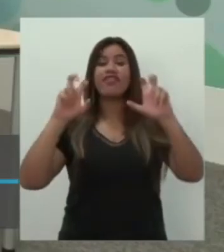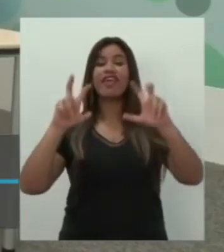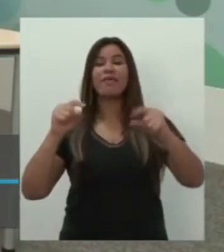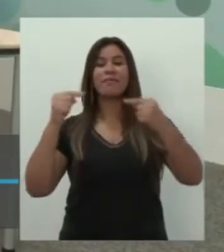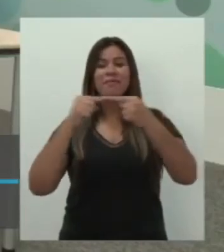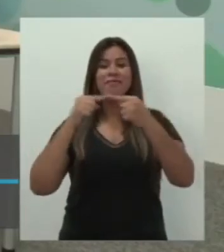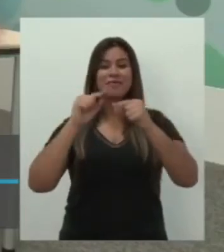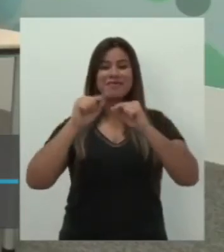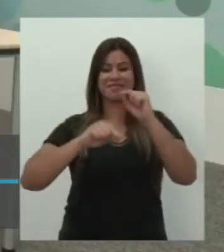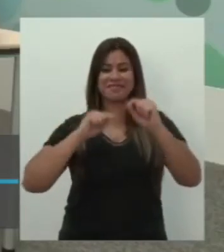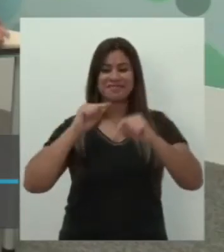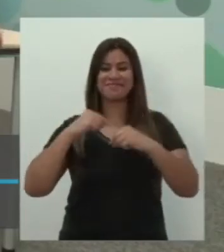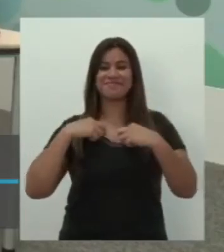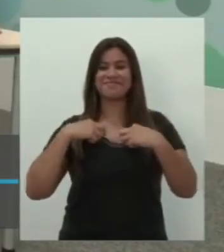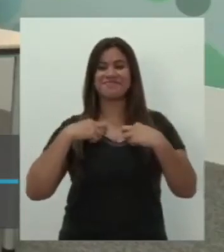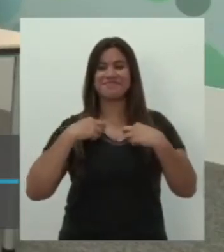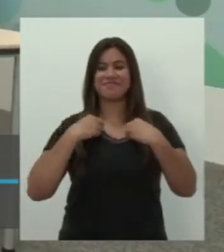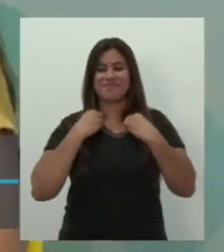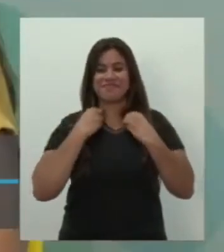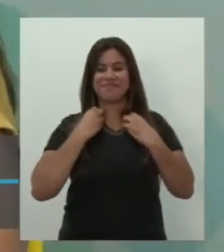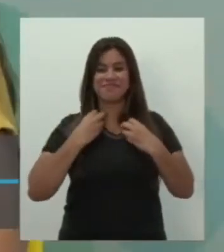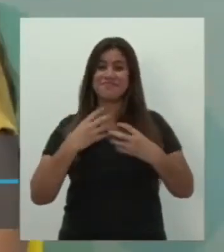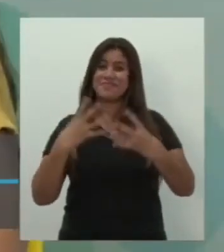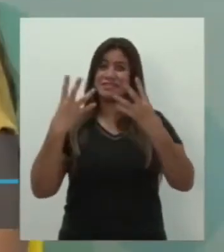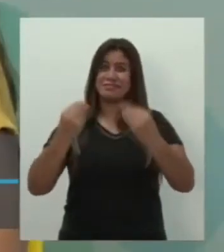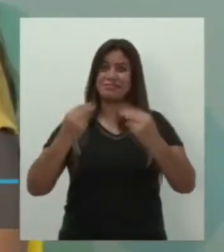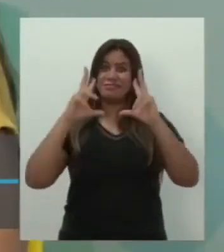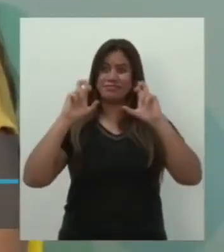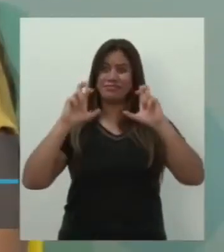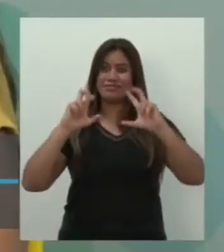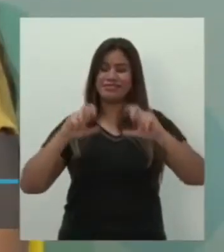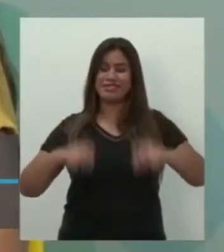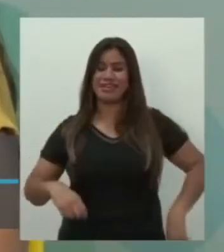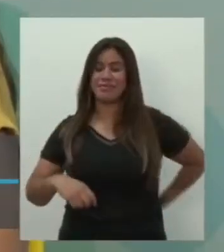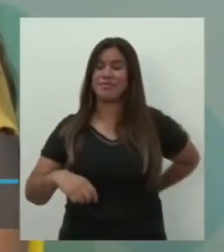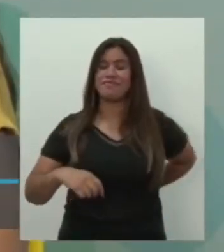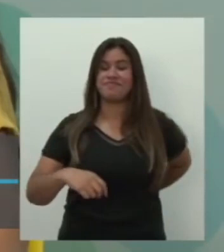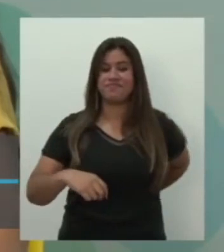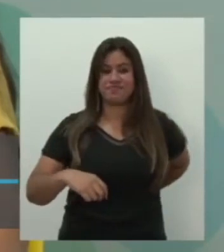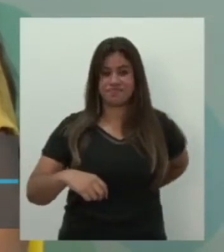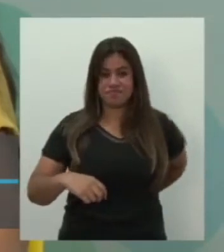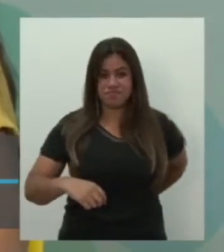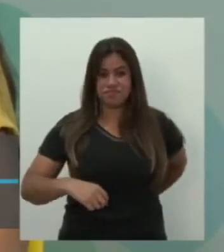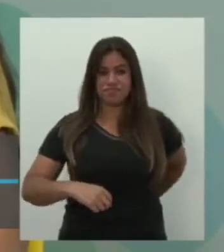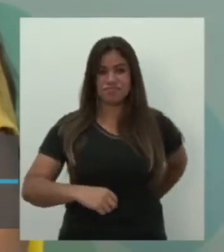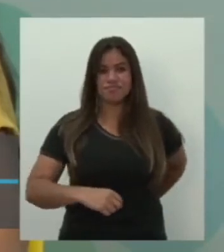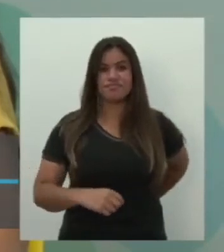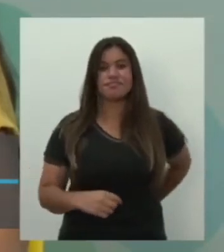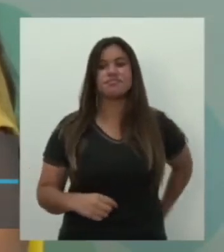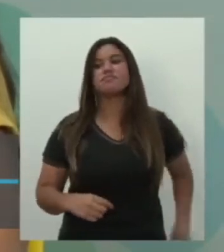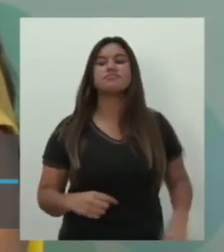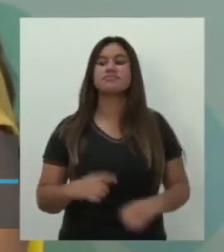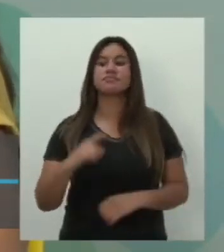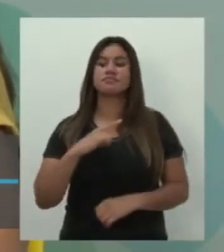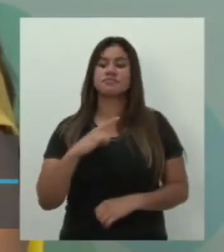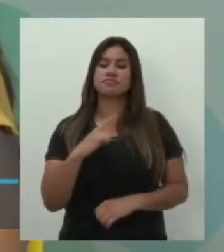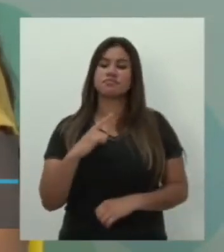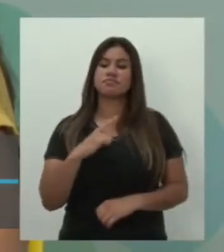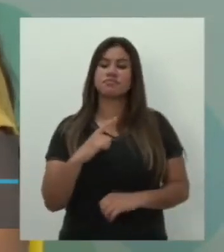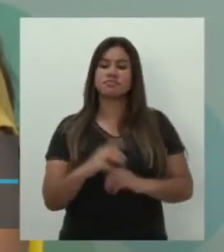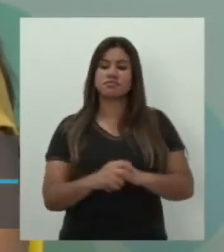das canções dos nossos alunos? Me aproximo, vamos lá, são muitos temas, eu vou falando direto os temas, tá, gente? Então tem aqui